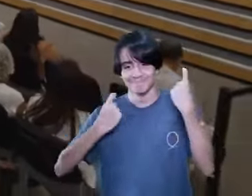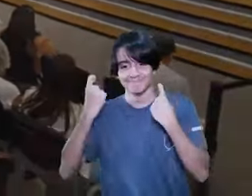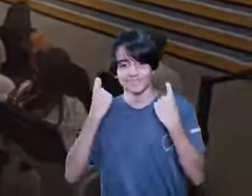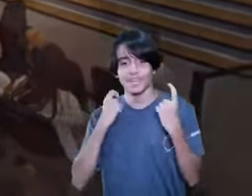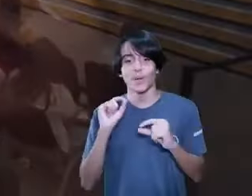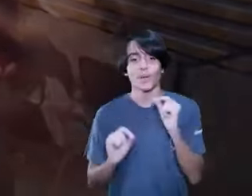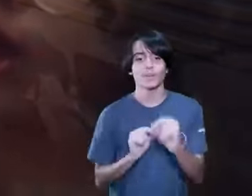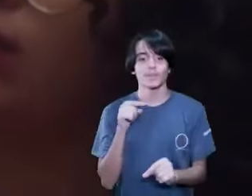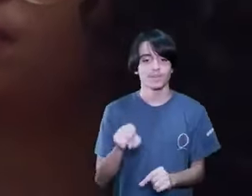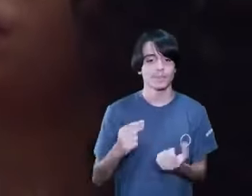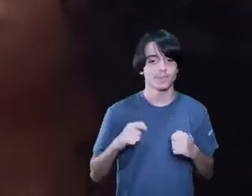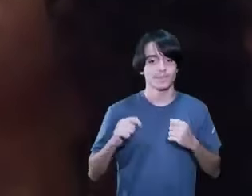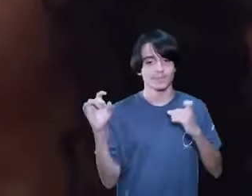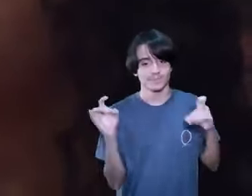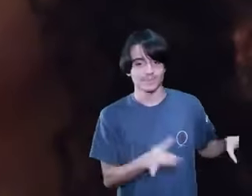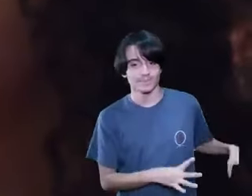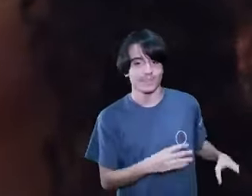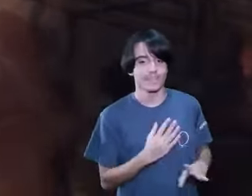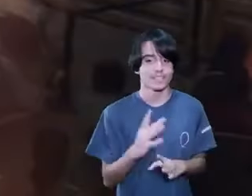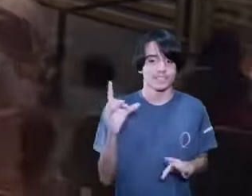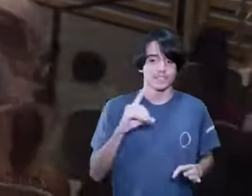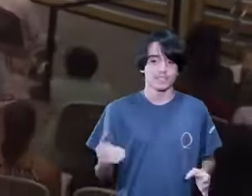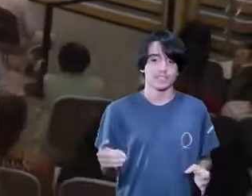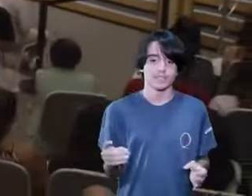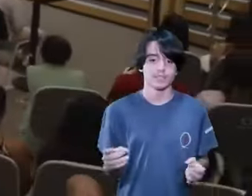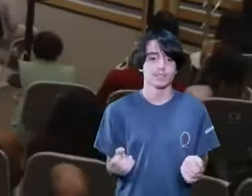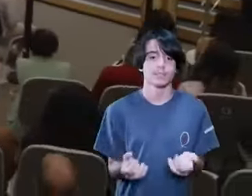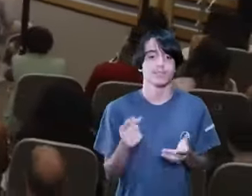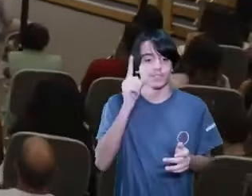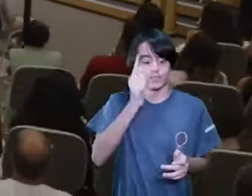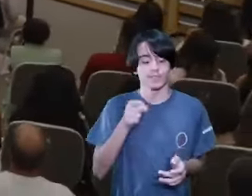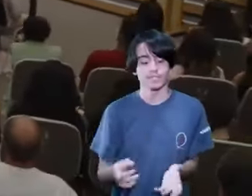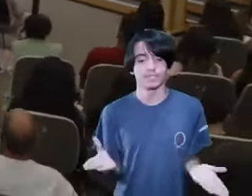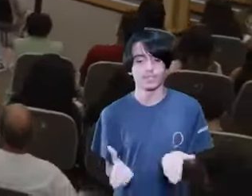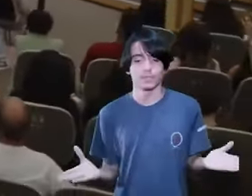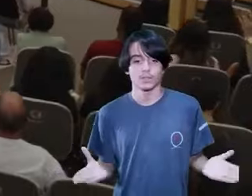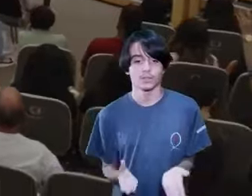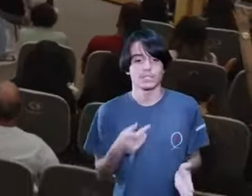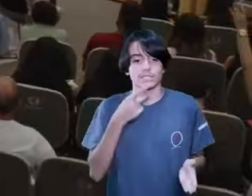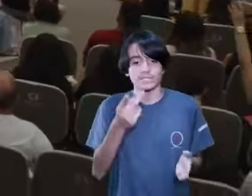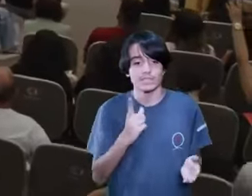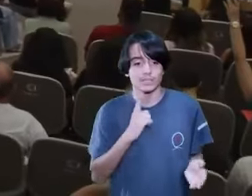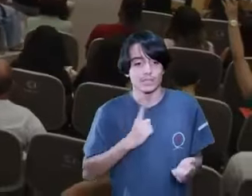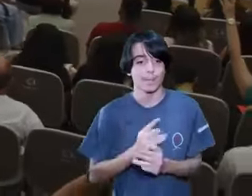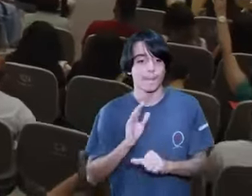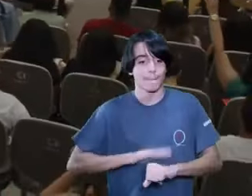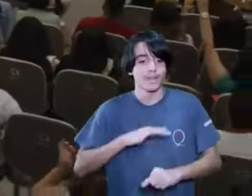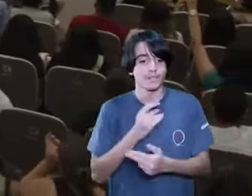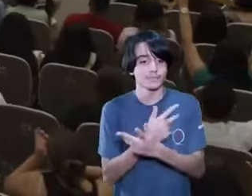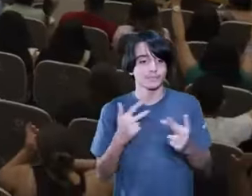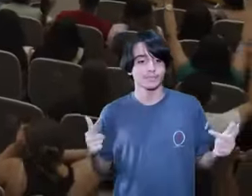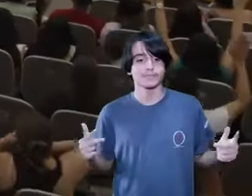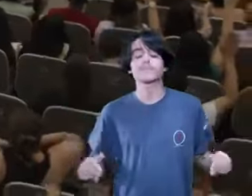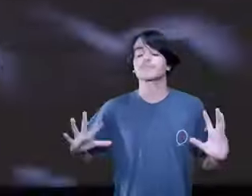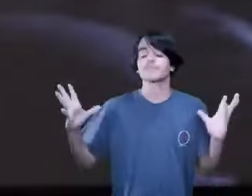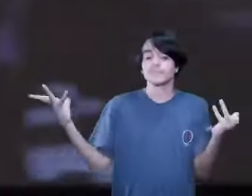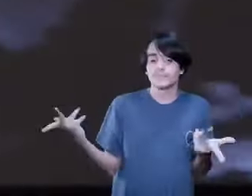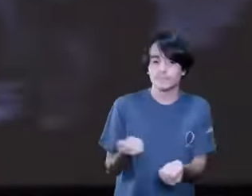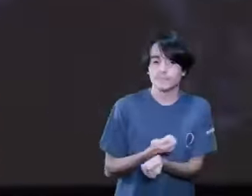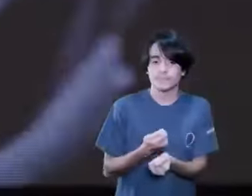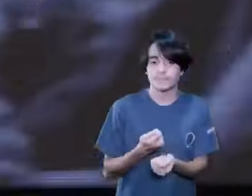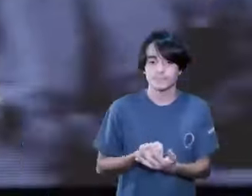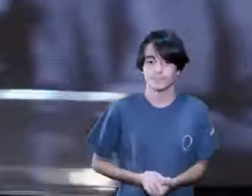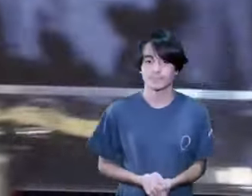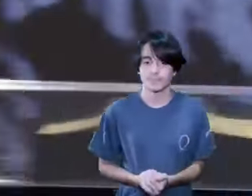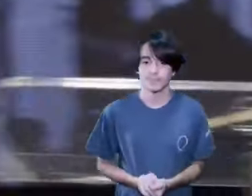o nível do que você tem que deixar, mas Deus te trouxe aqui para dizer: eu tenho algo maior, algo extraordinário.